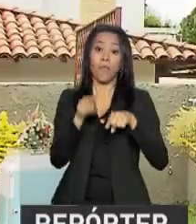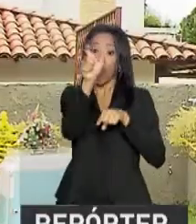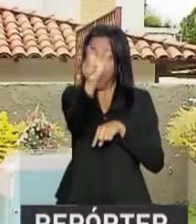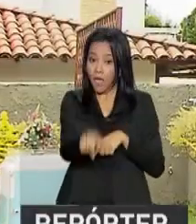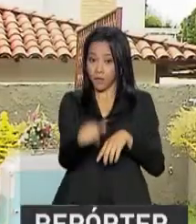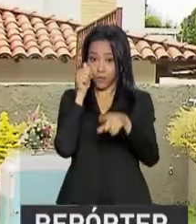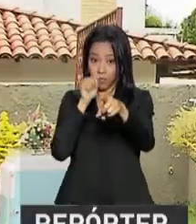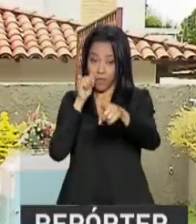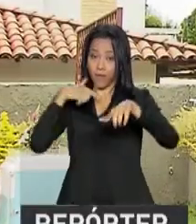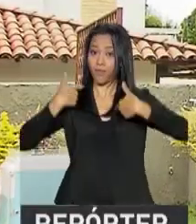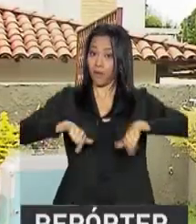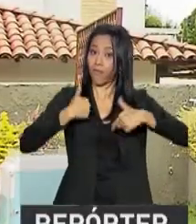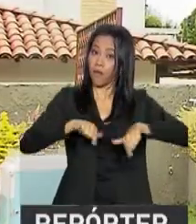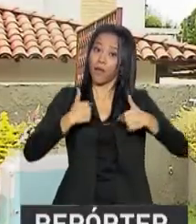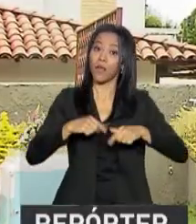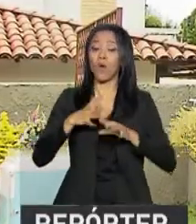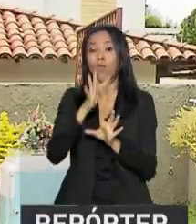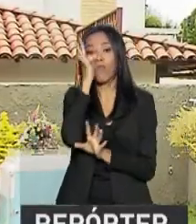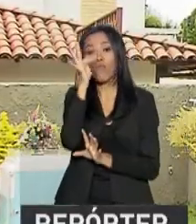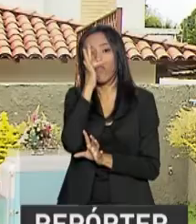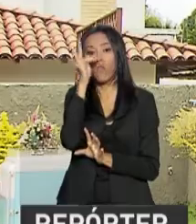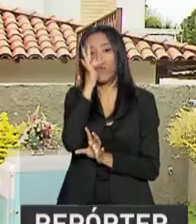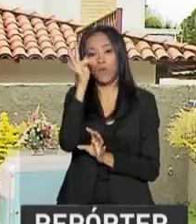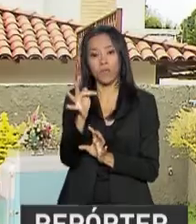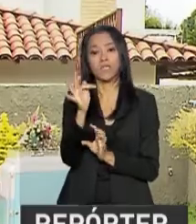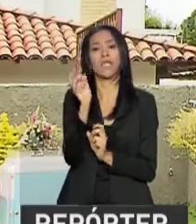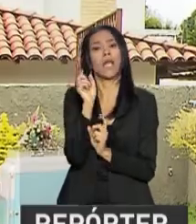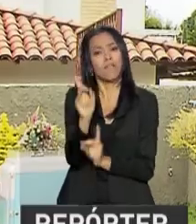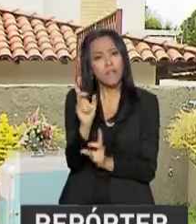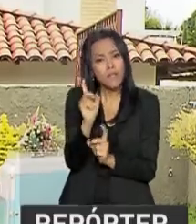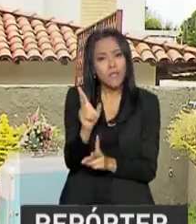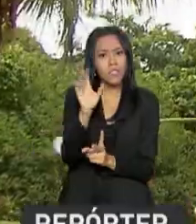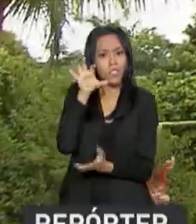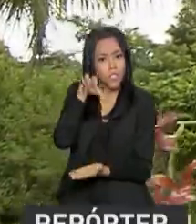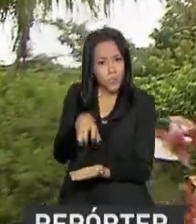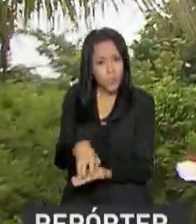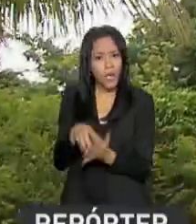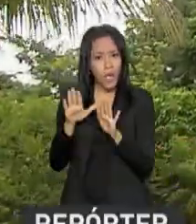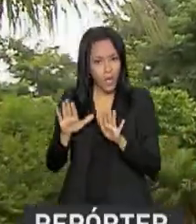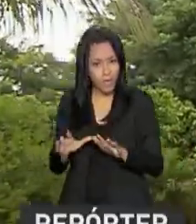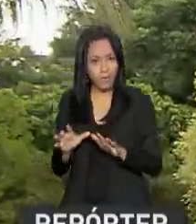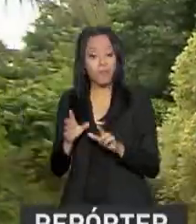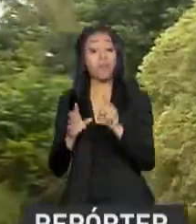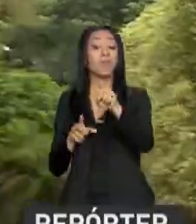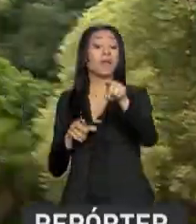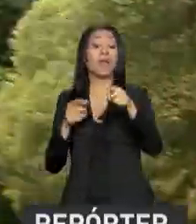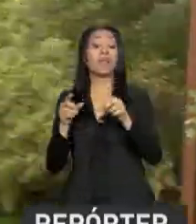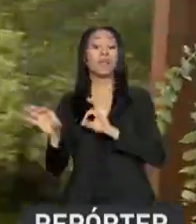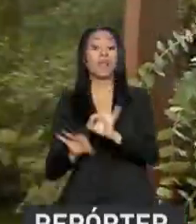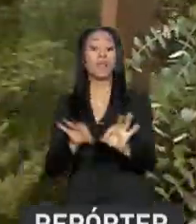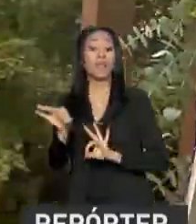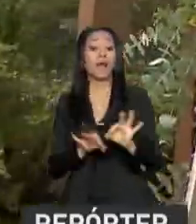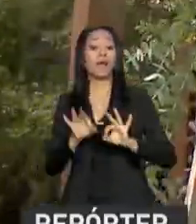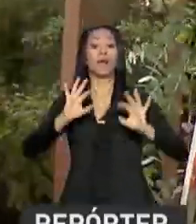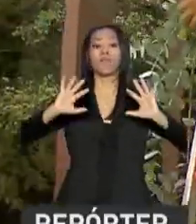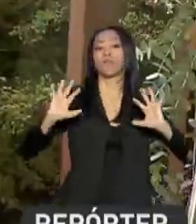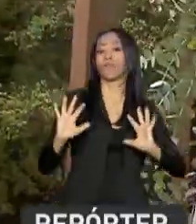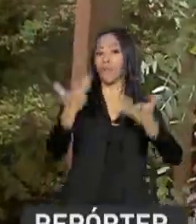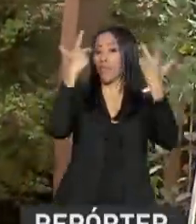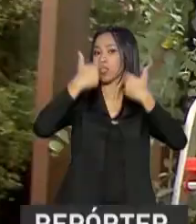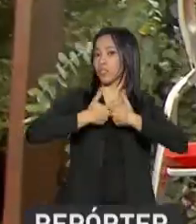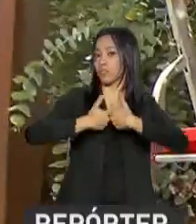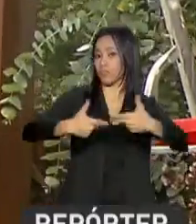trabalha com o ramo de floriculturas além das vendas em pontos fixos também prepara decorações para festas